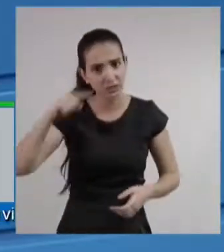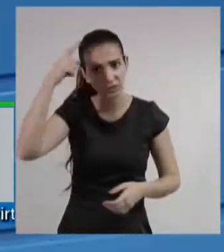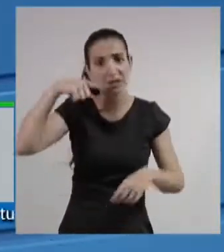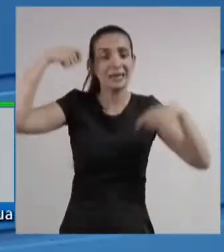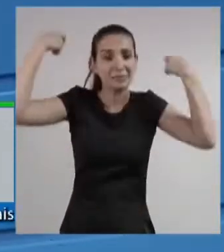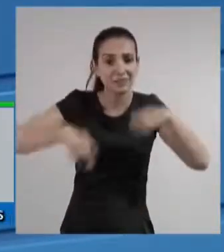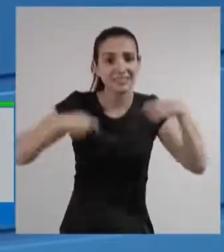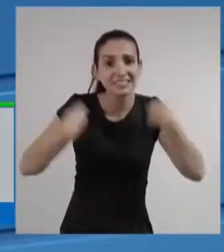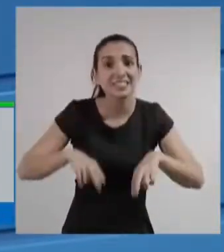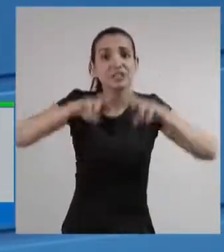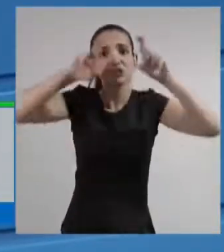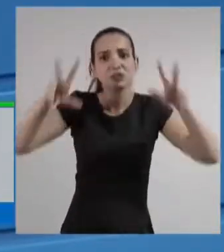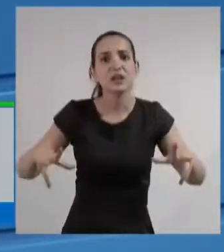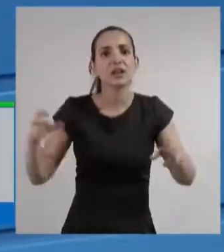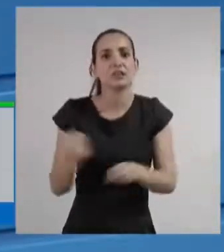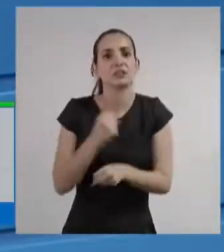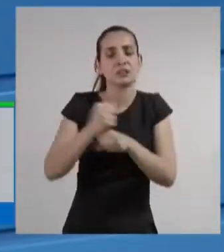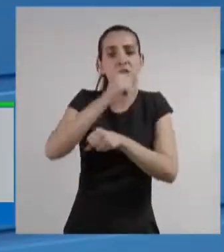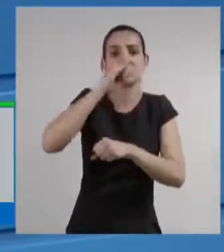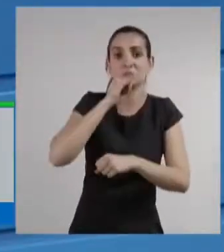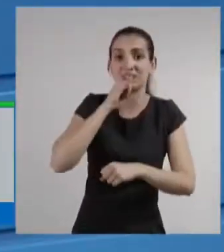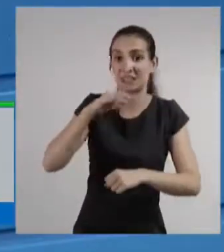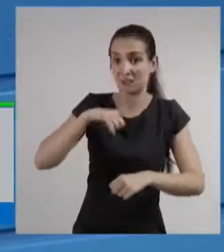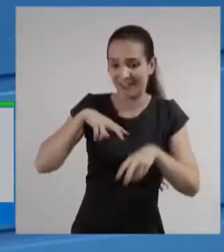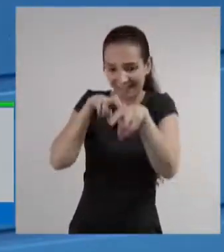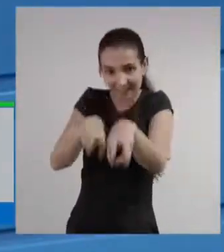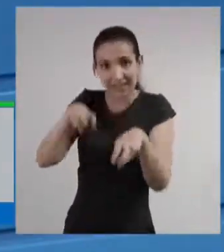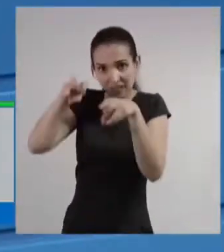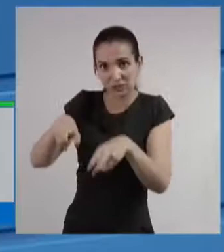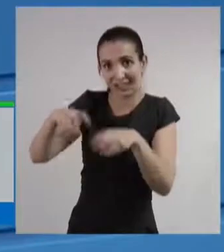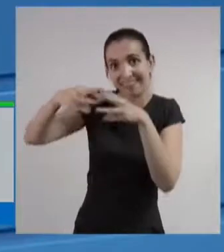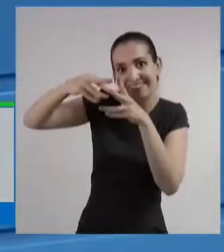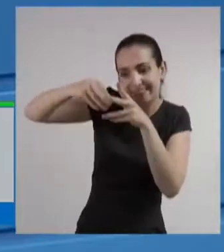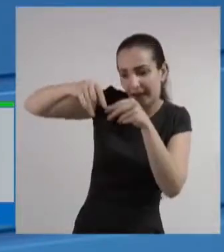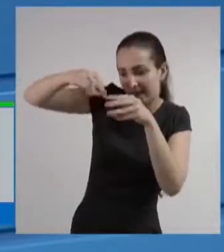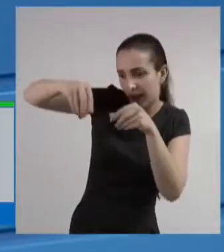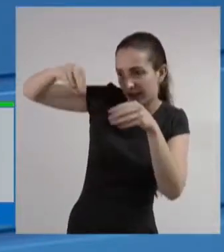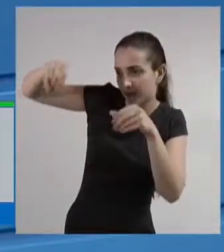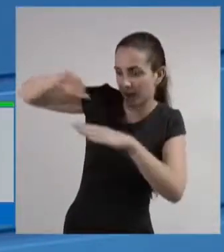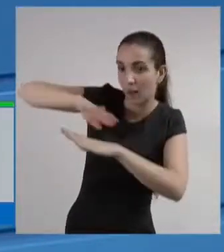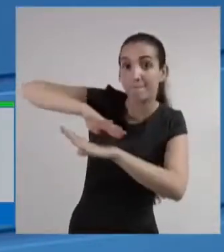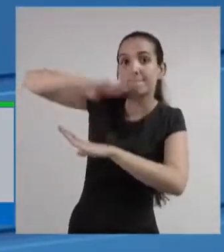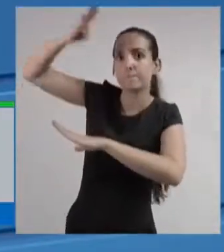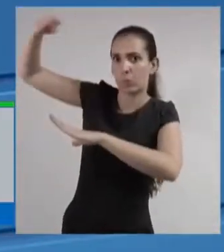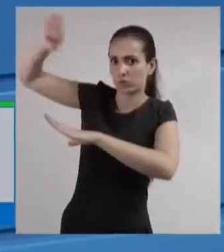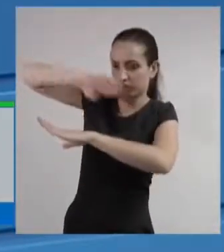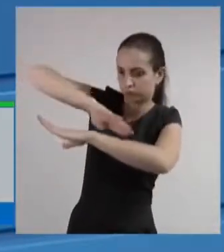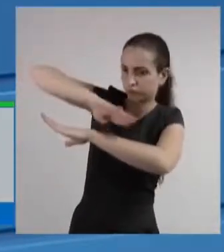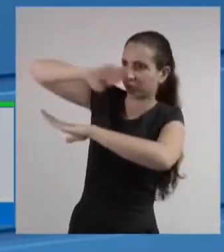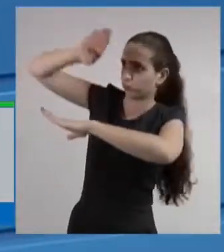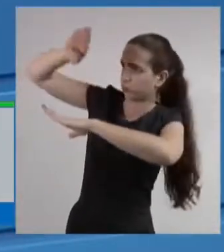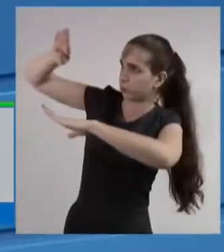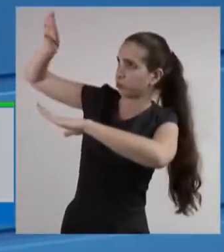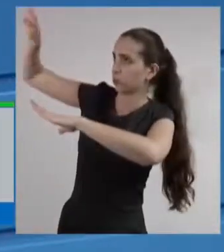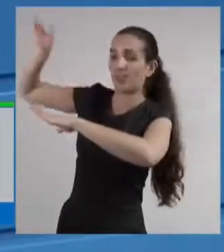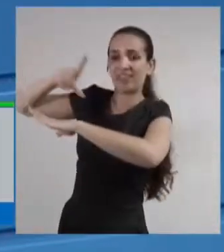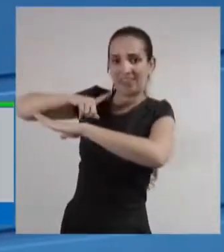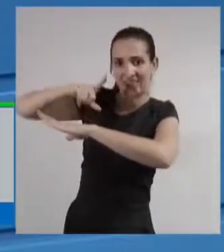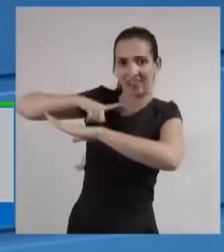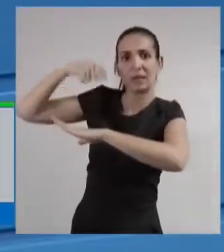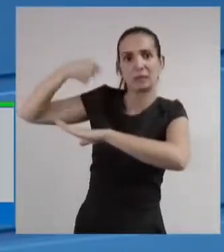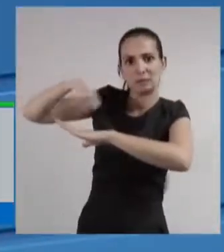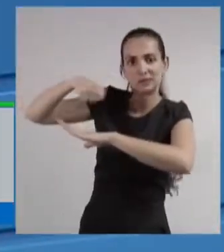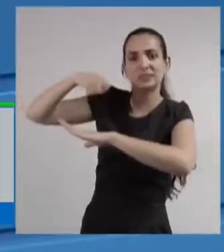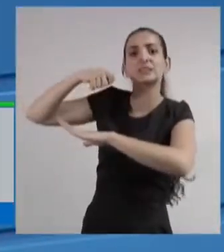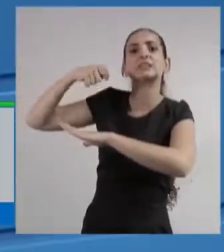terraço. A última curva de nível de qualquer lavoura que vai para o rio tem que ser um terraceamento. Custa dinheiro, o produtor rural não